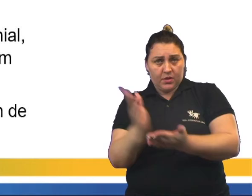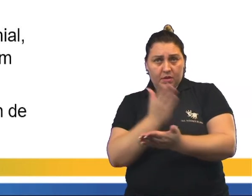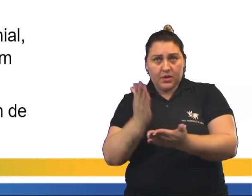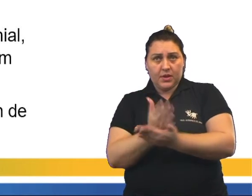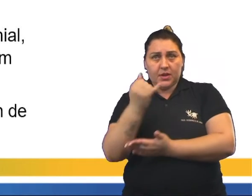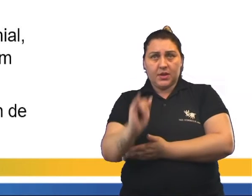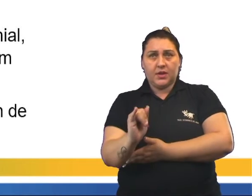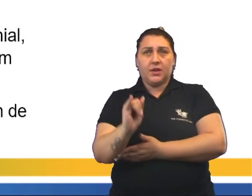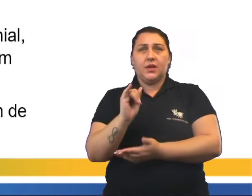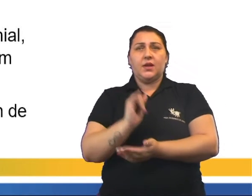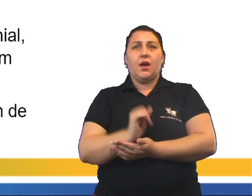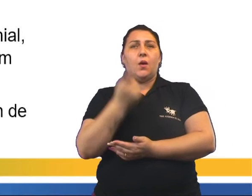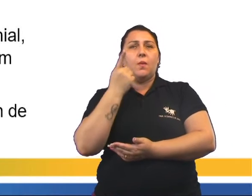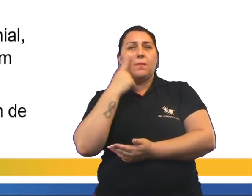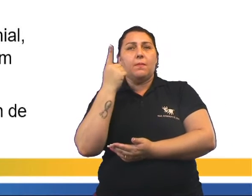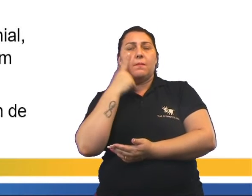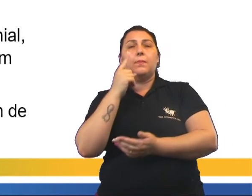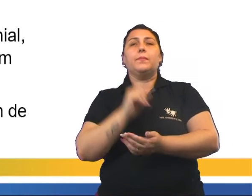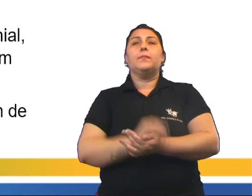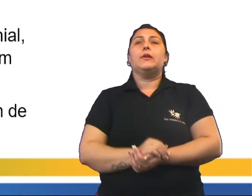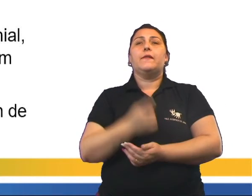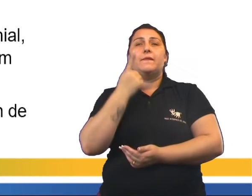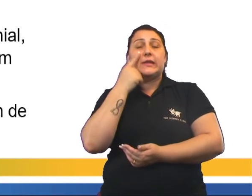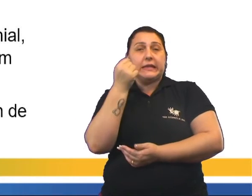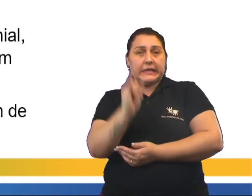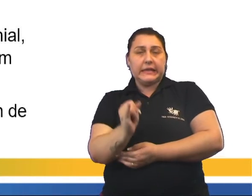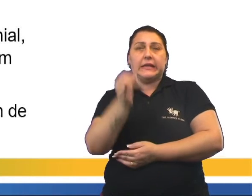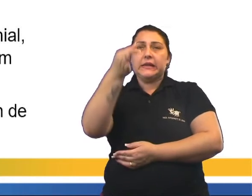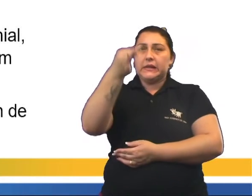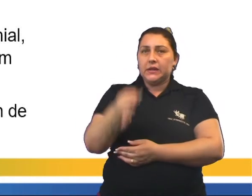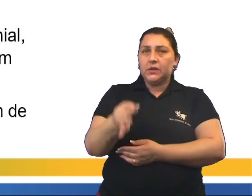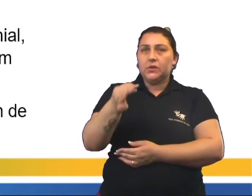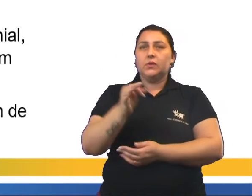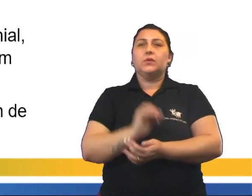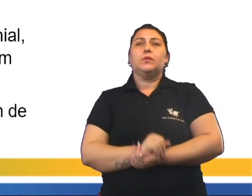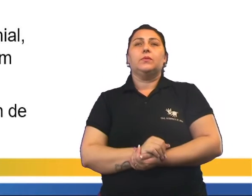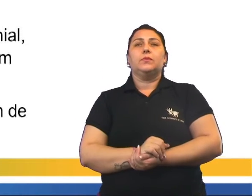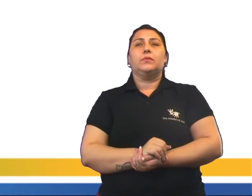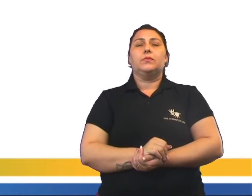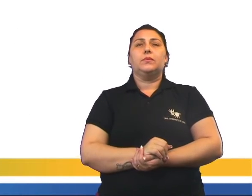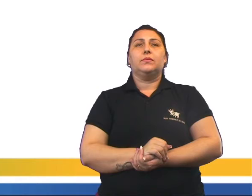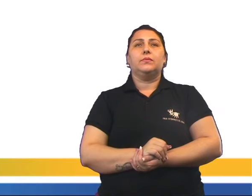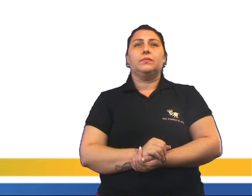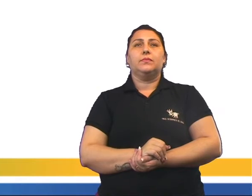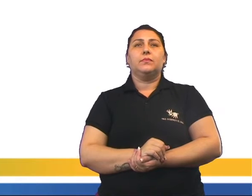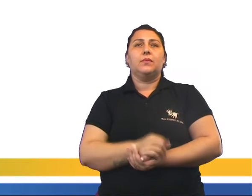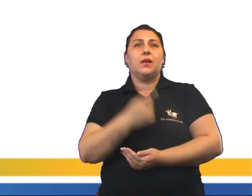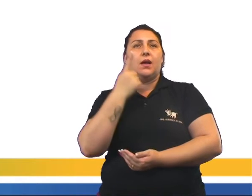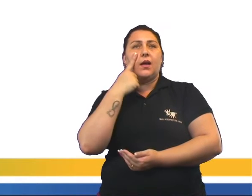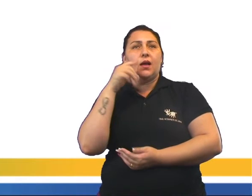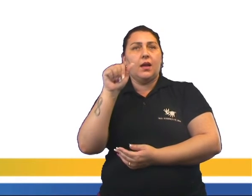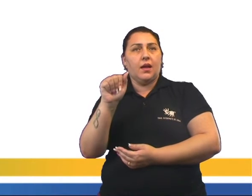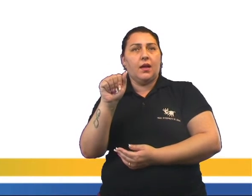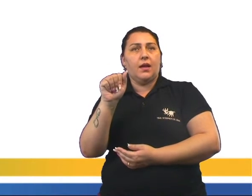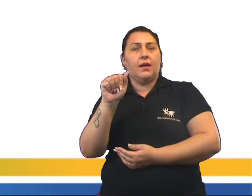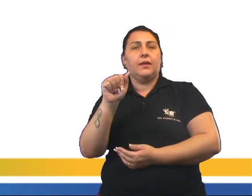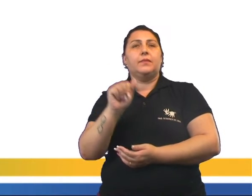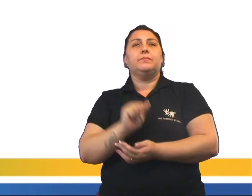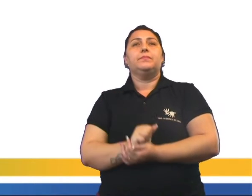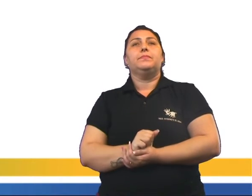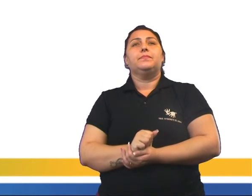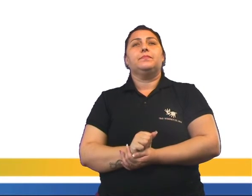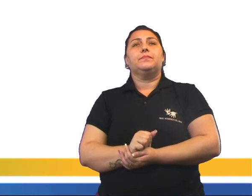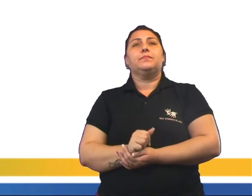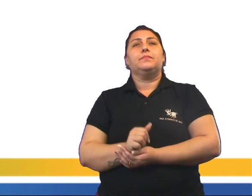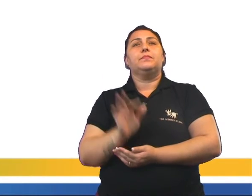você colocou, vamos para as alternativas para ver se você acertou a questão. Vamos lá? A letra A, né, era